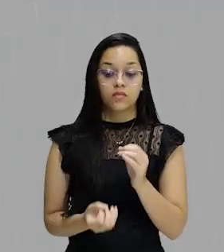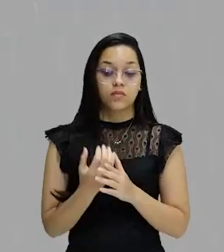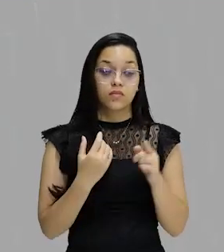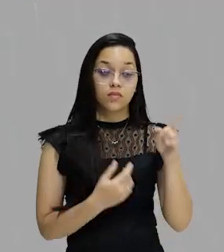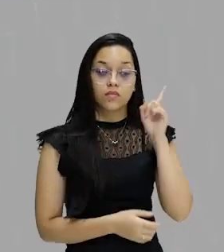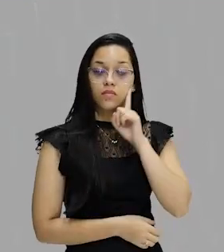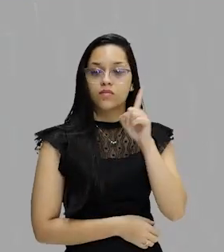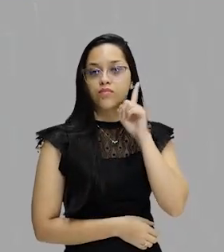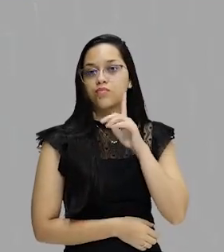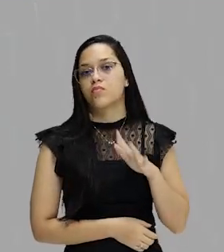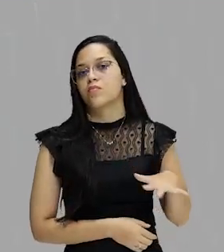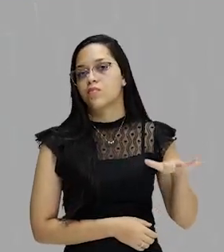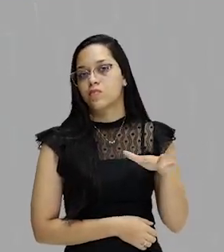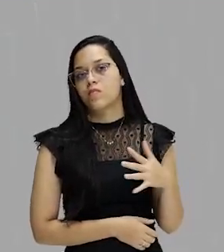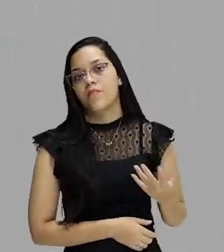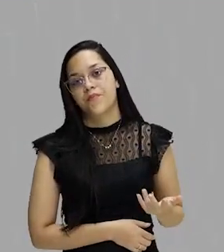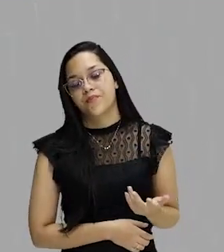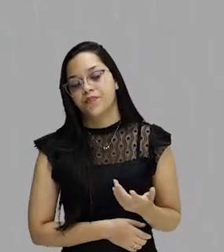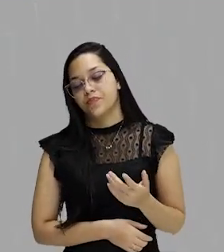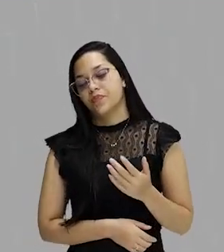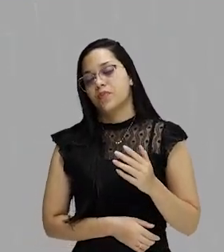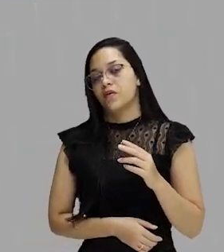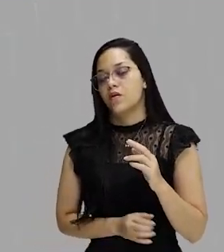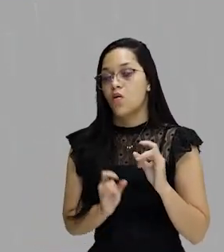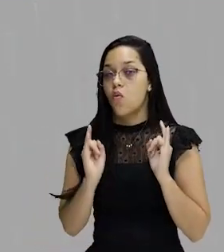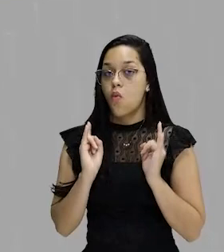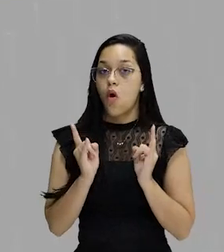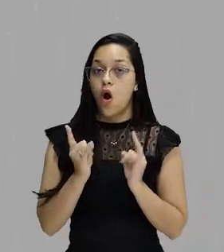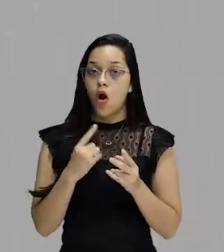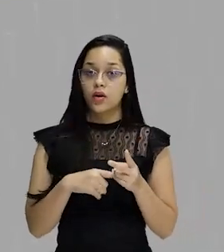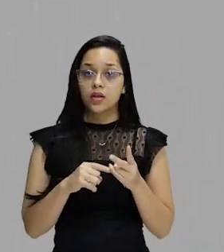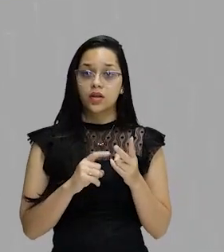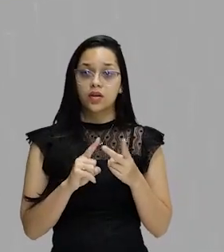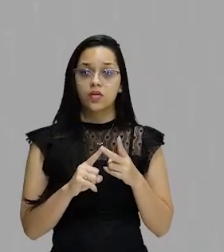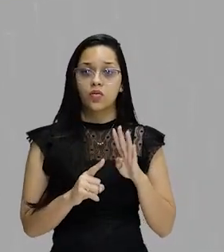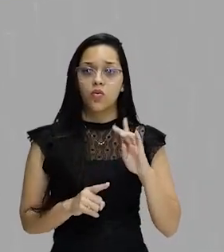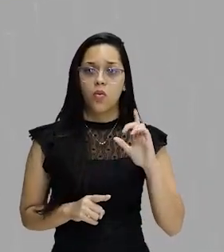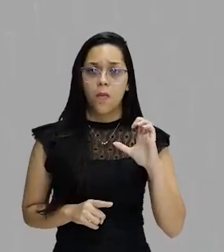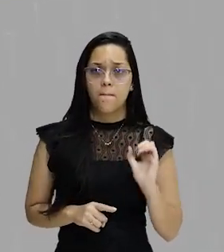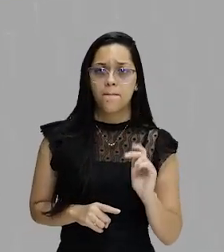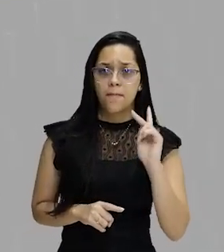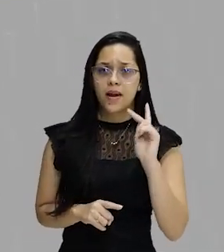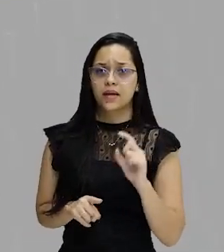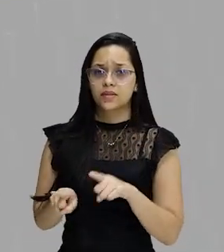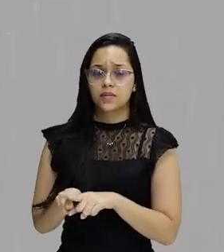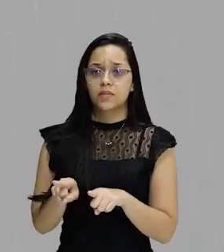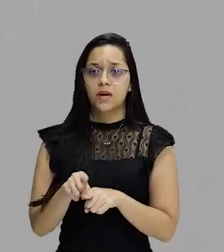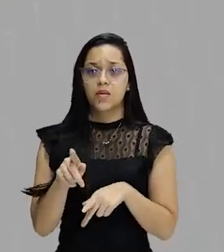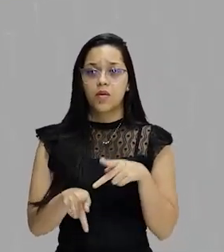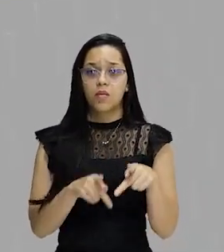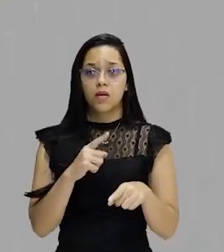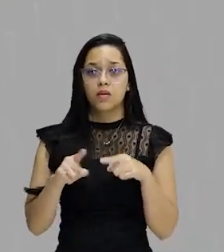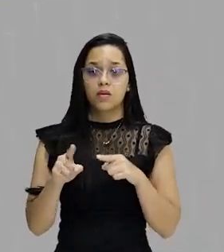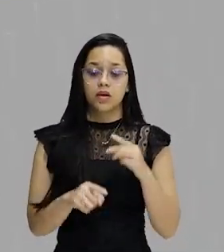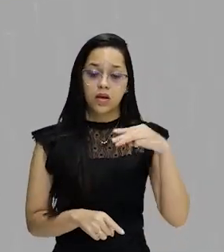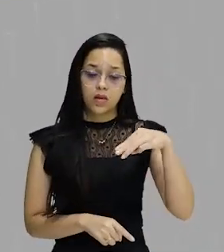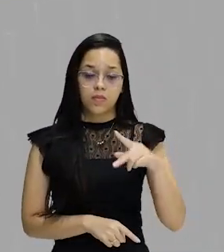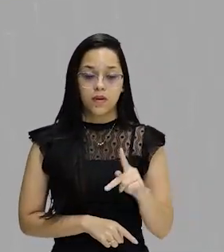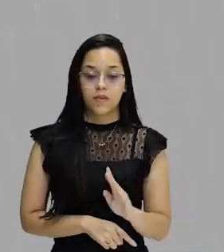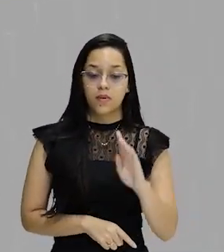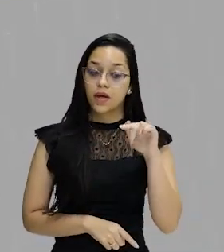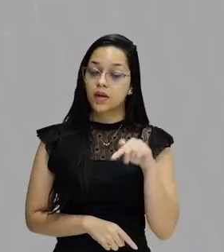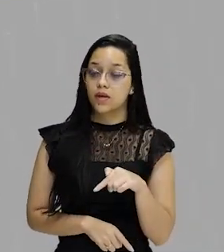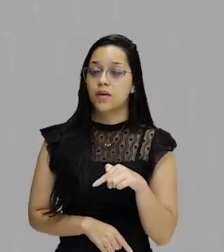Unidos. Né? O rock e a black music, a música popular também, a chamada música popular, por